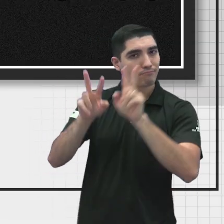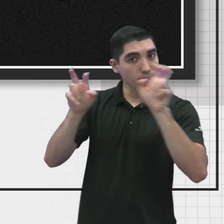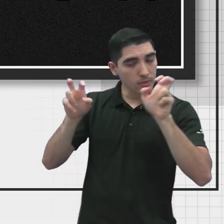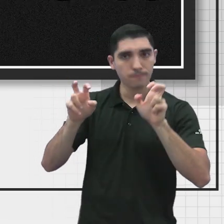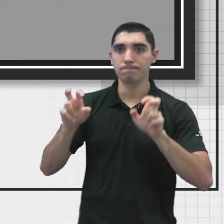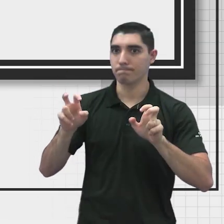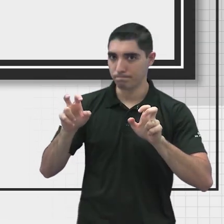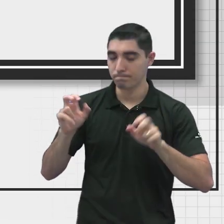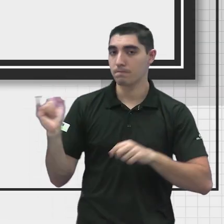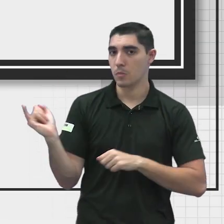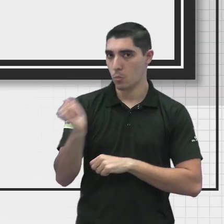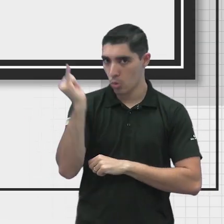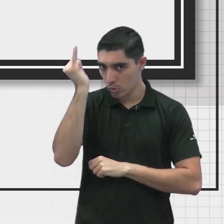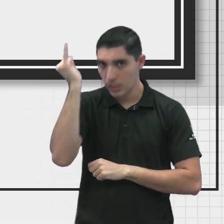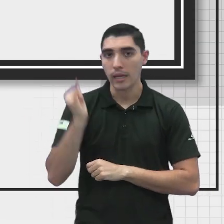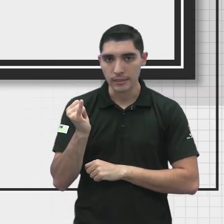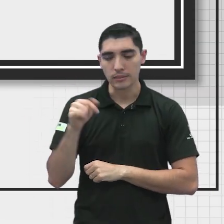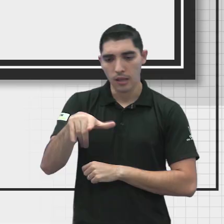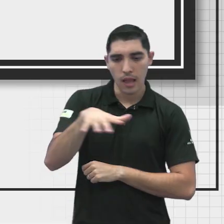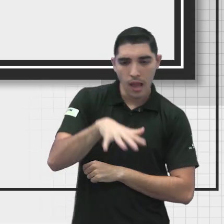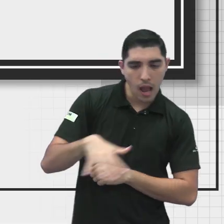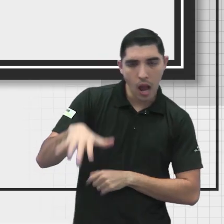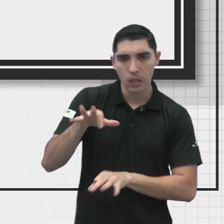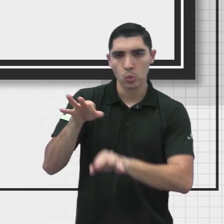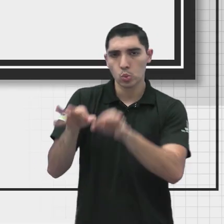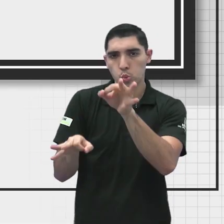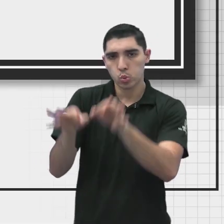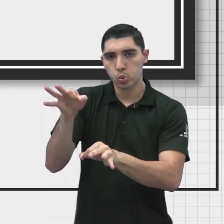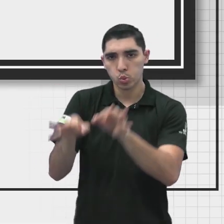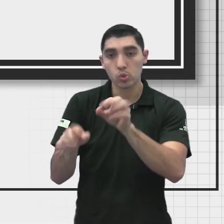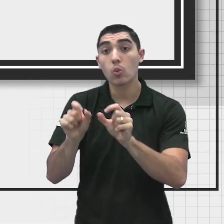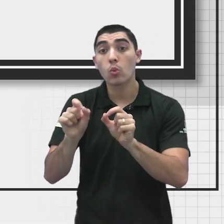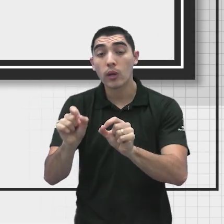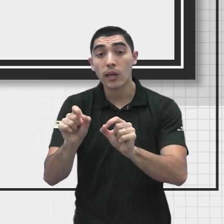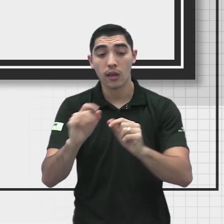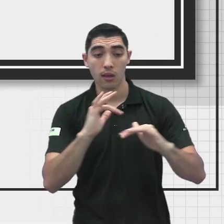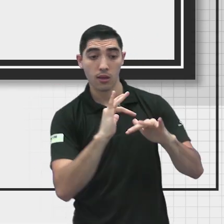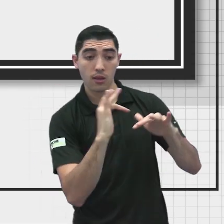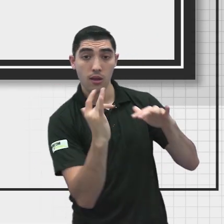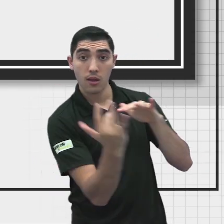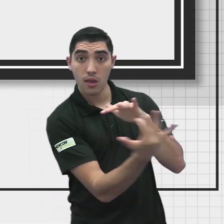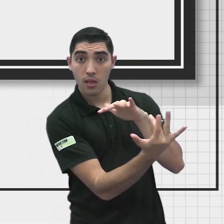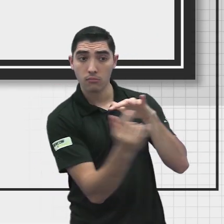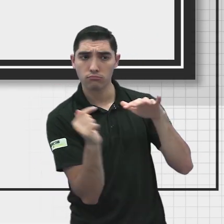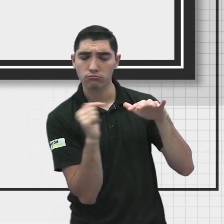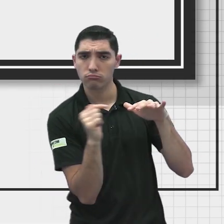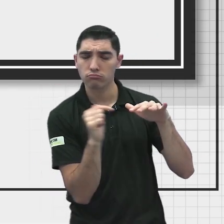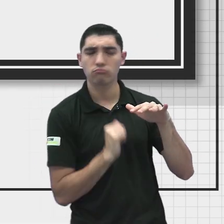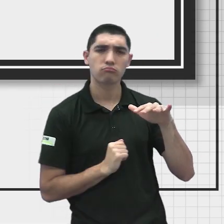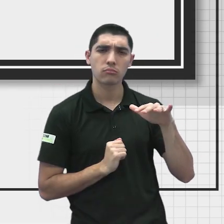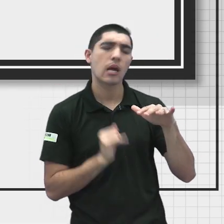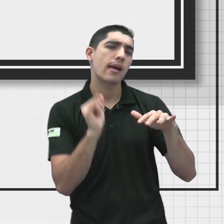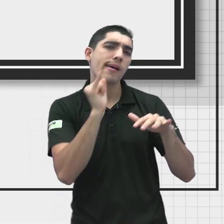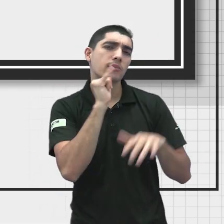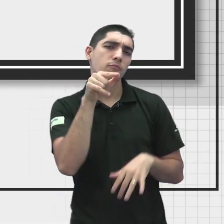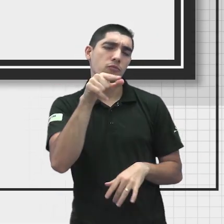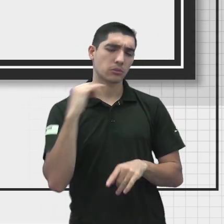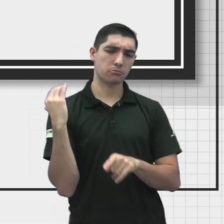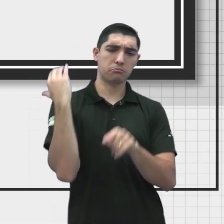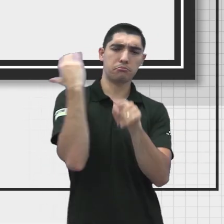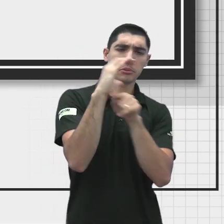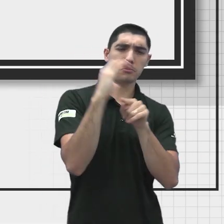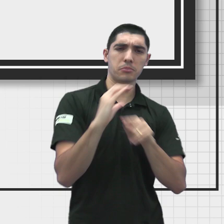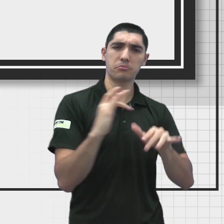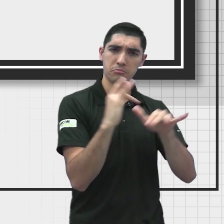de um tema importante dentro do universo jurídico: redes sociais. O que você publica